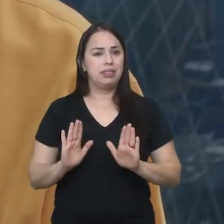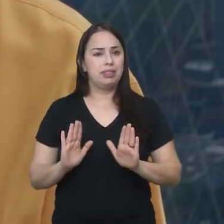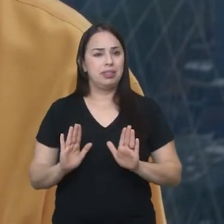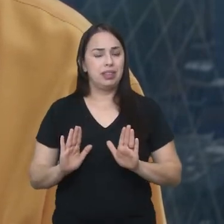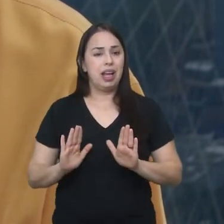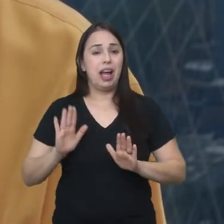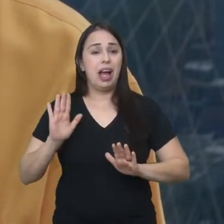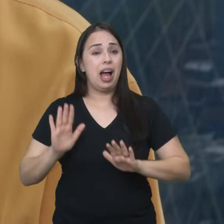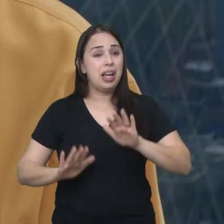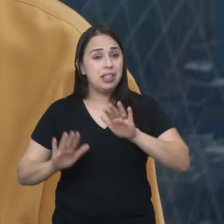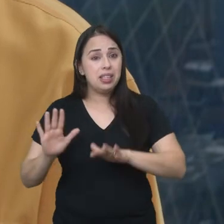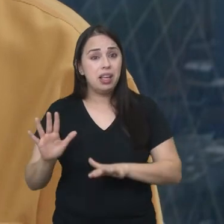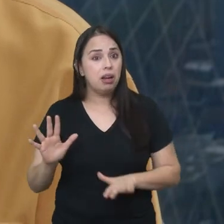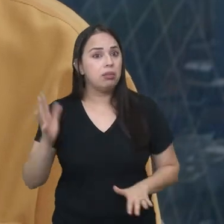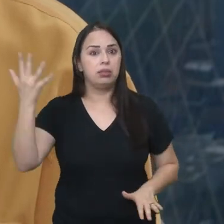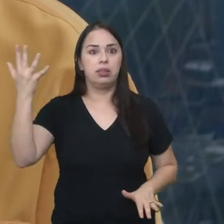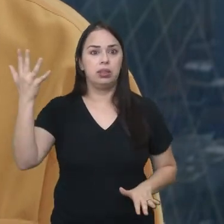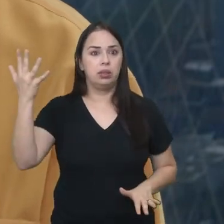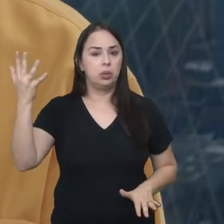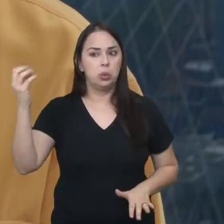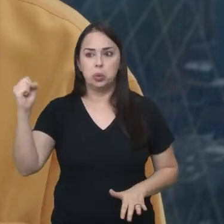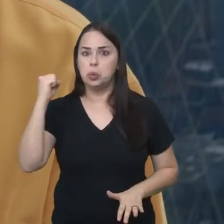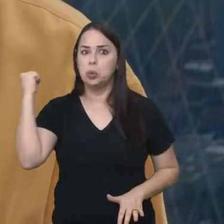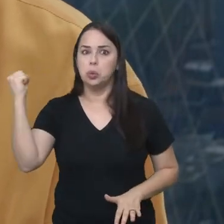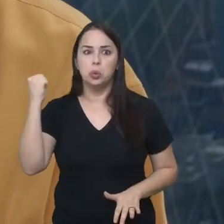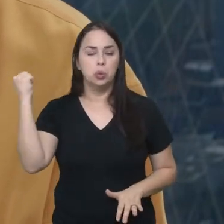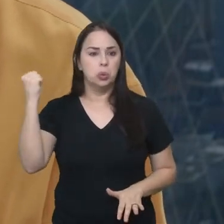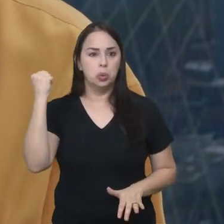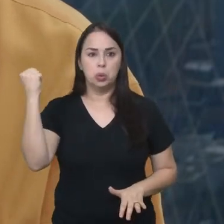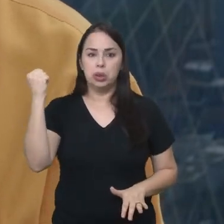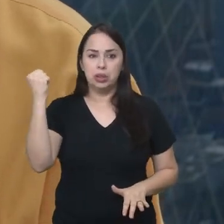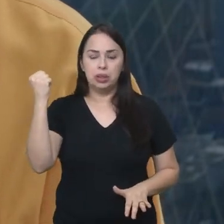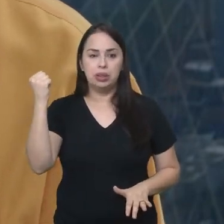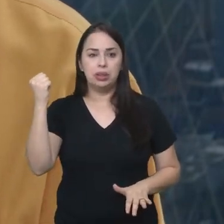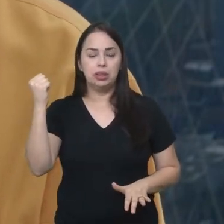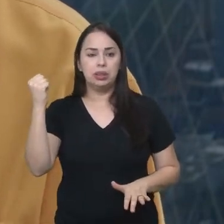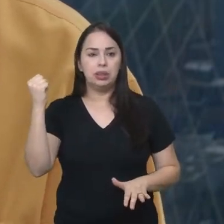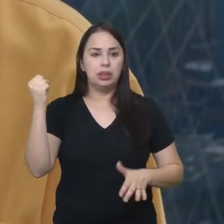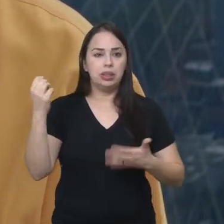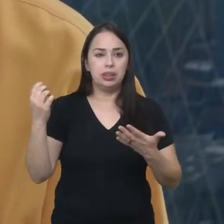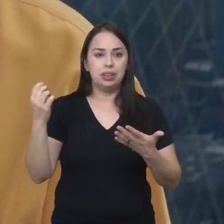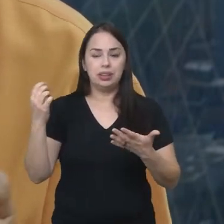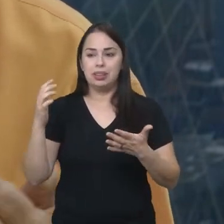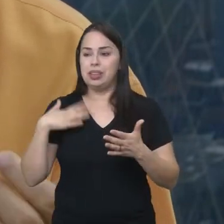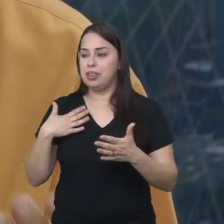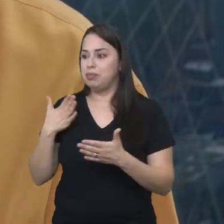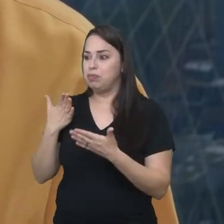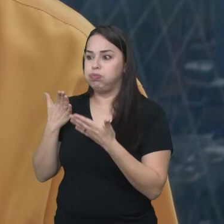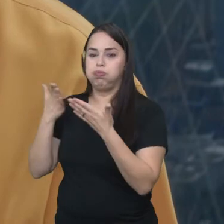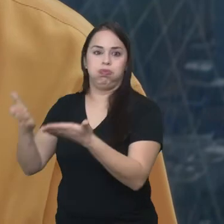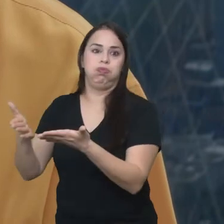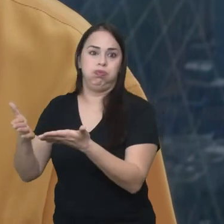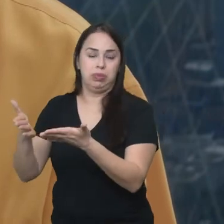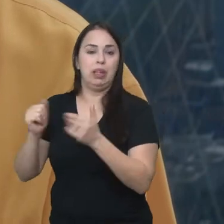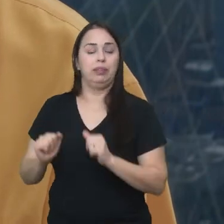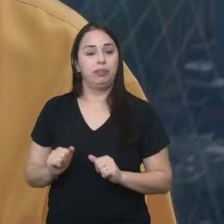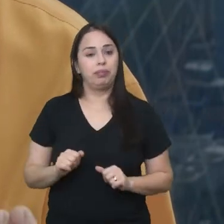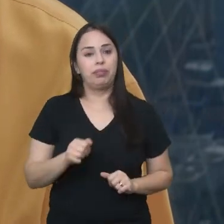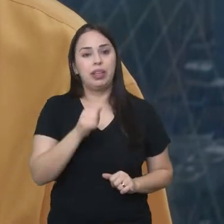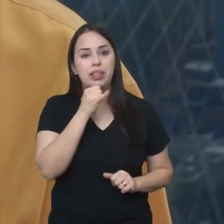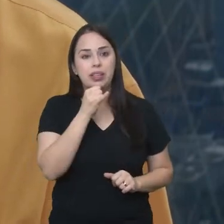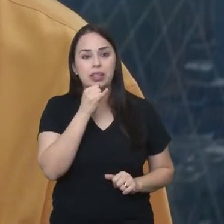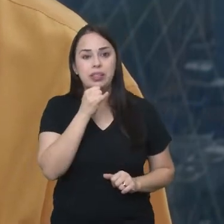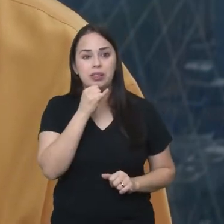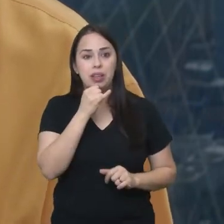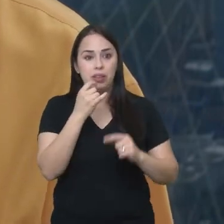que a gente não consegue dar a mesma condição a outras situações, né? A gente vai tratar de uma questão de violência sexual, a gente